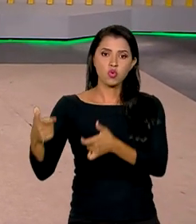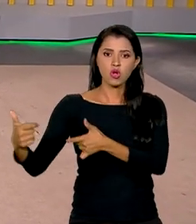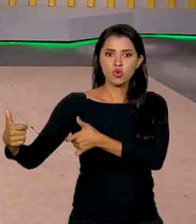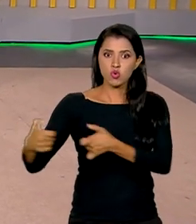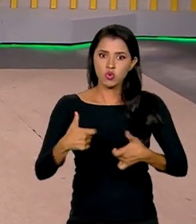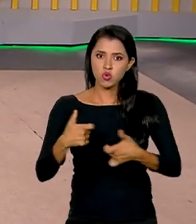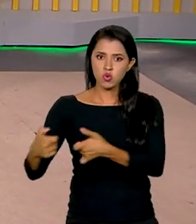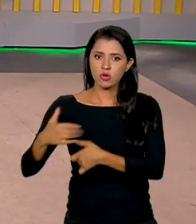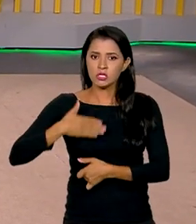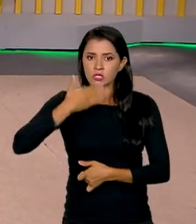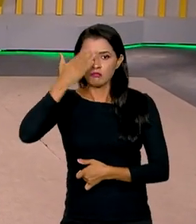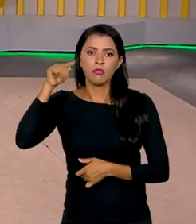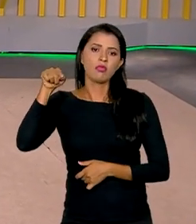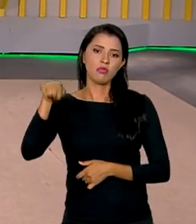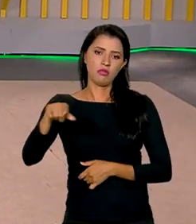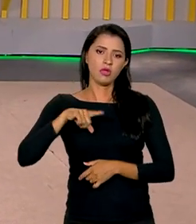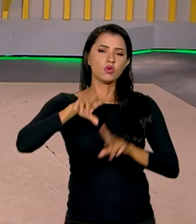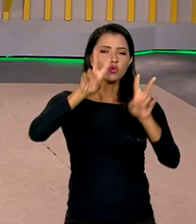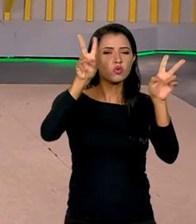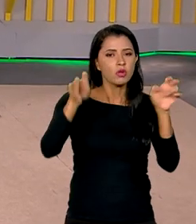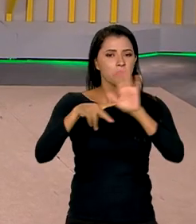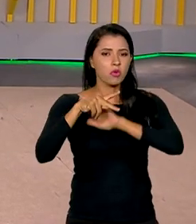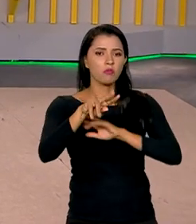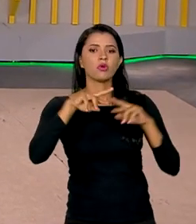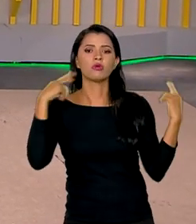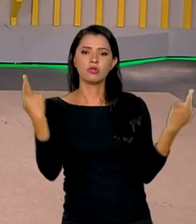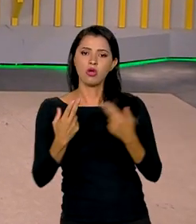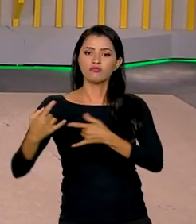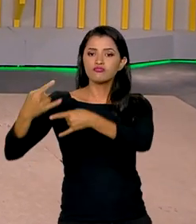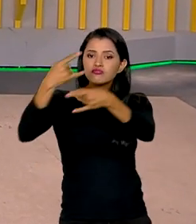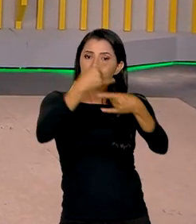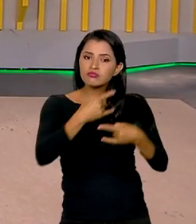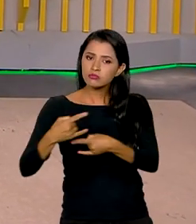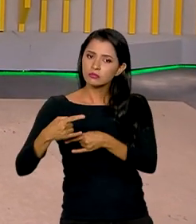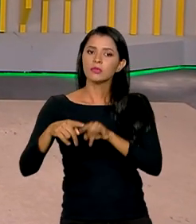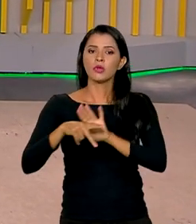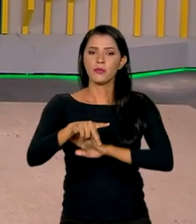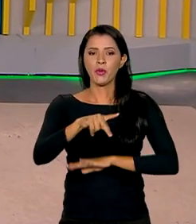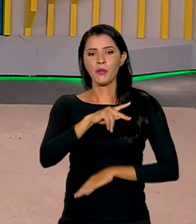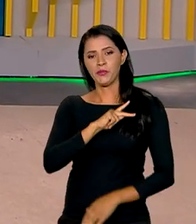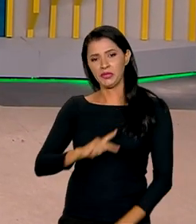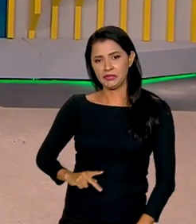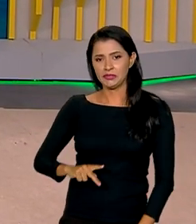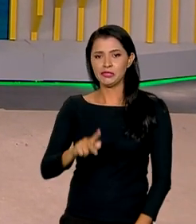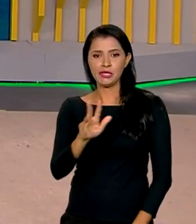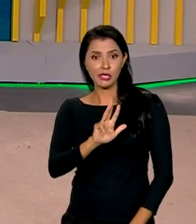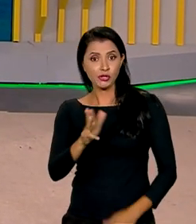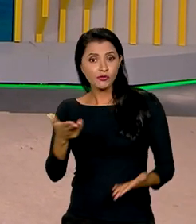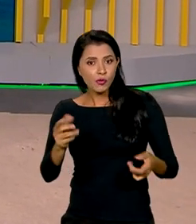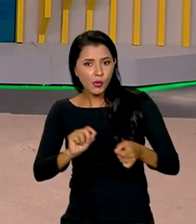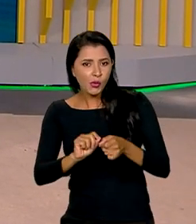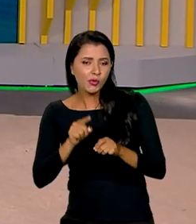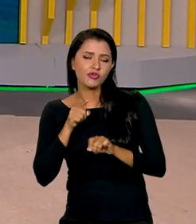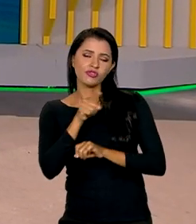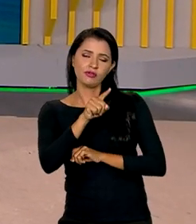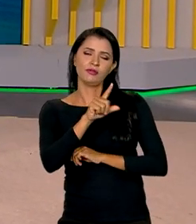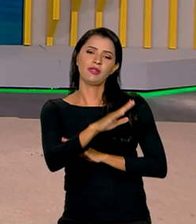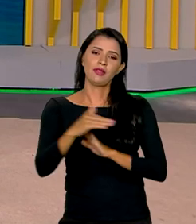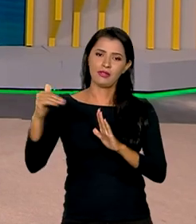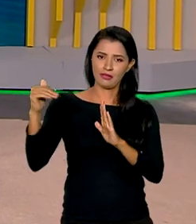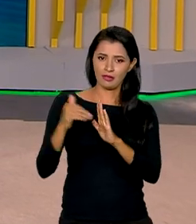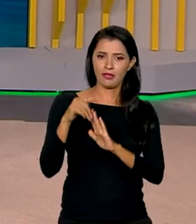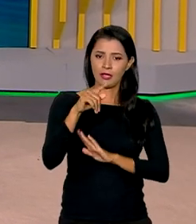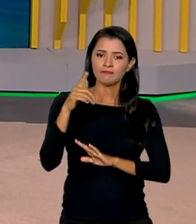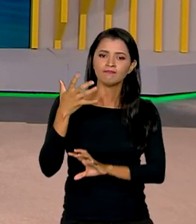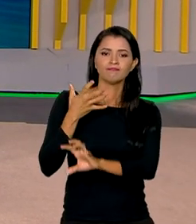Oriente Médio. O assunto fez parte das reuniões por videoconferência que o presidente Lula realizou hoje, lá do Palácio do